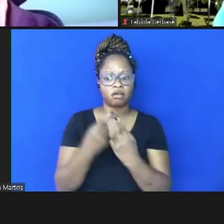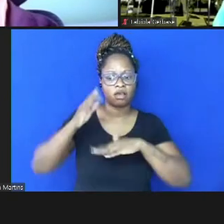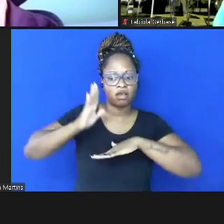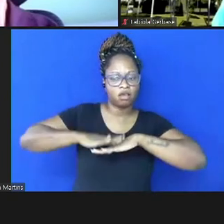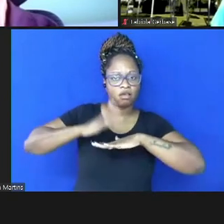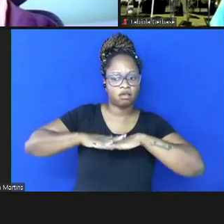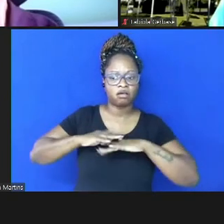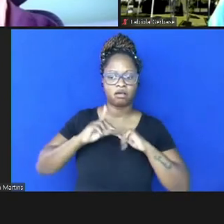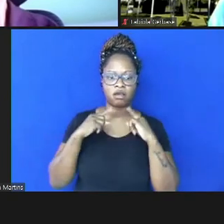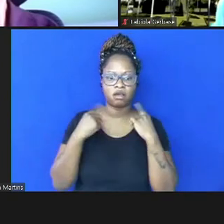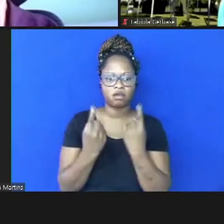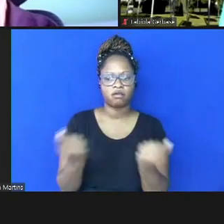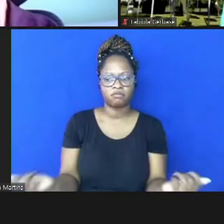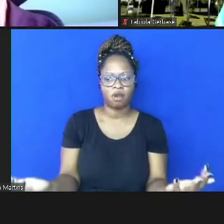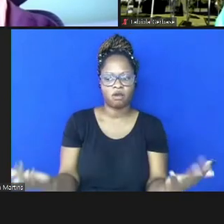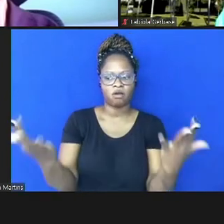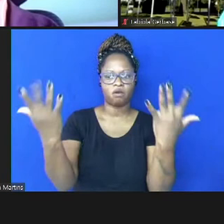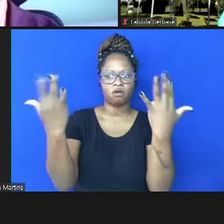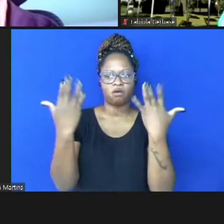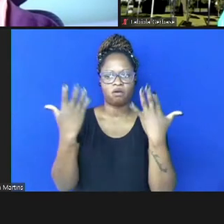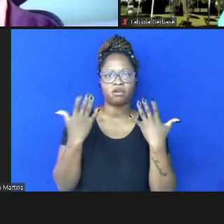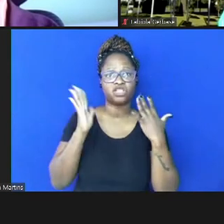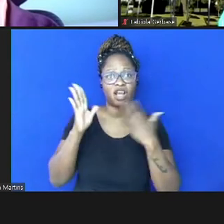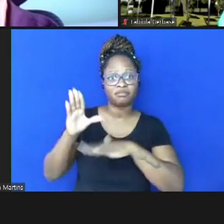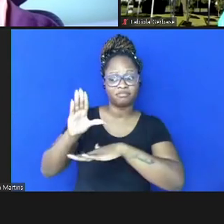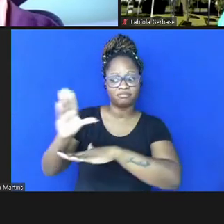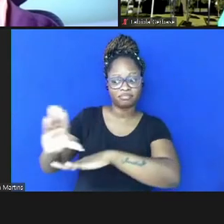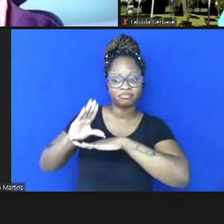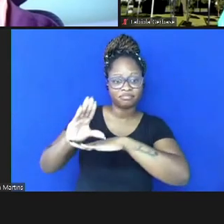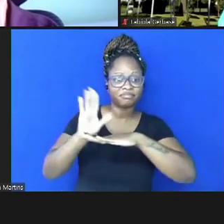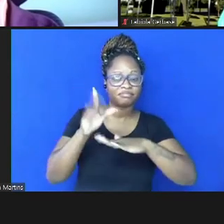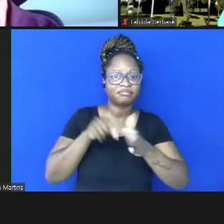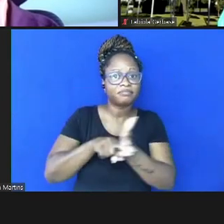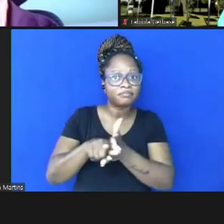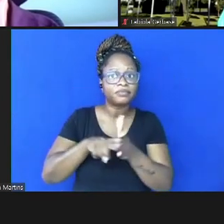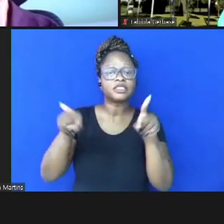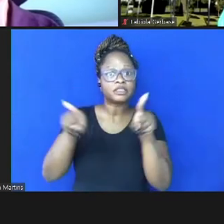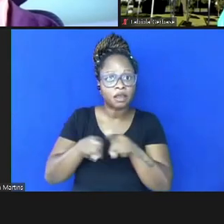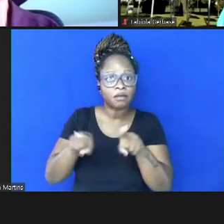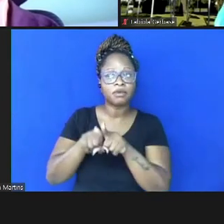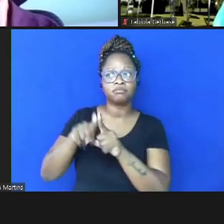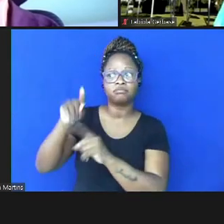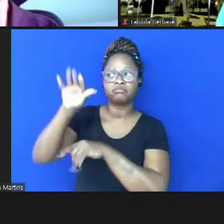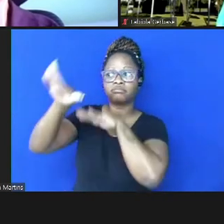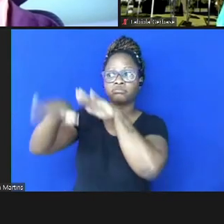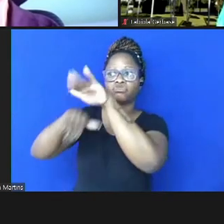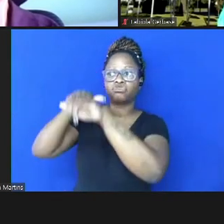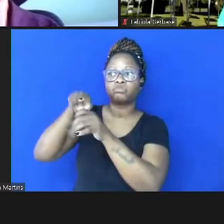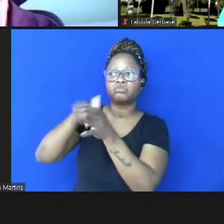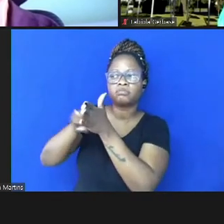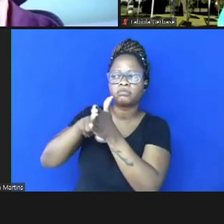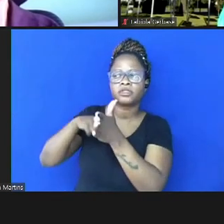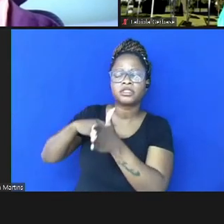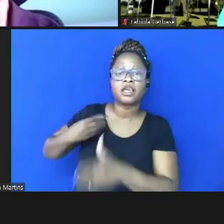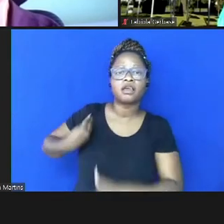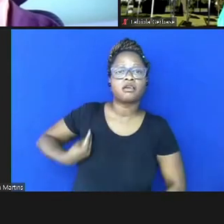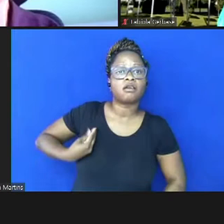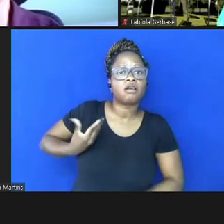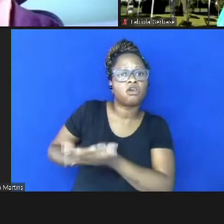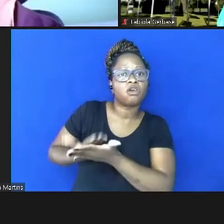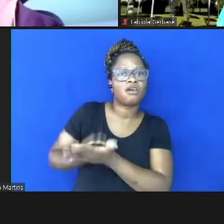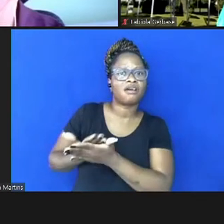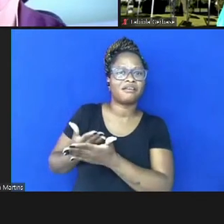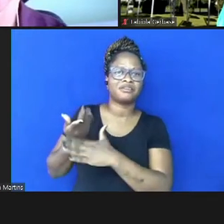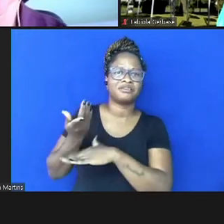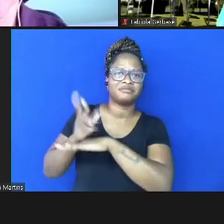outros humboldtianos. E daí você também tem que reunir pesquisadores que ainda estão em formação, ou seja, alunos de doutorado,